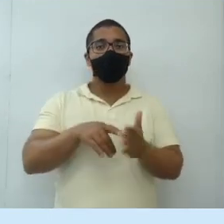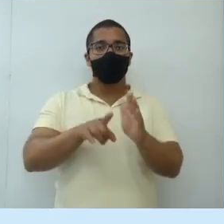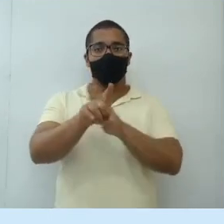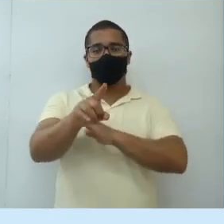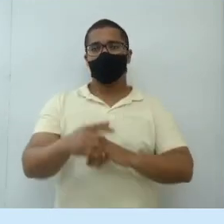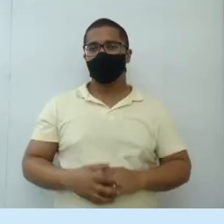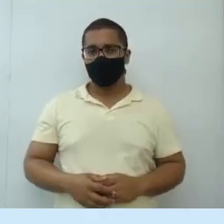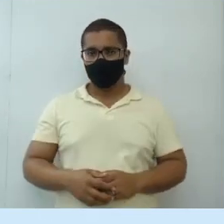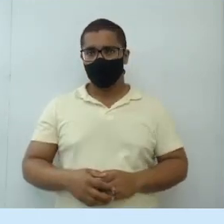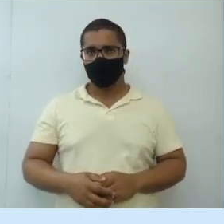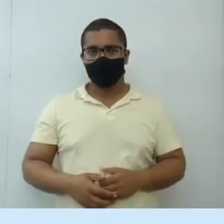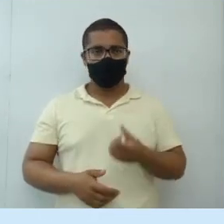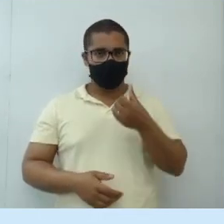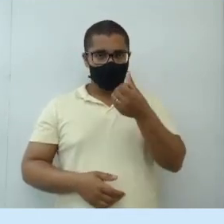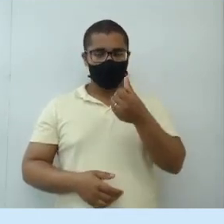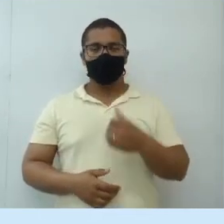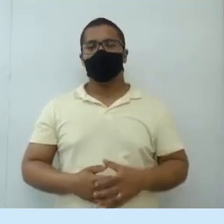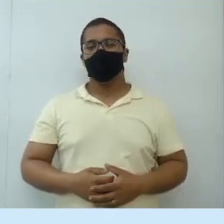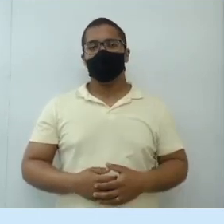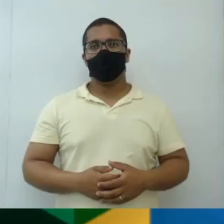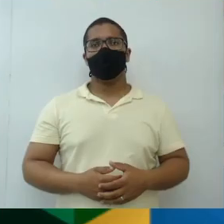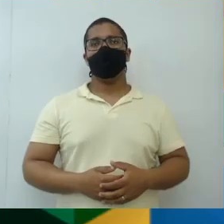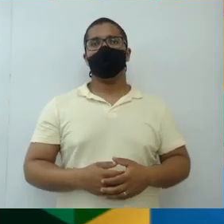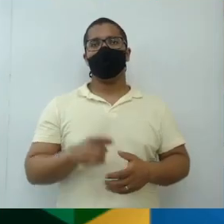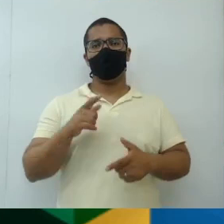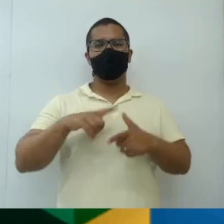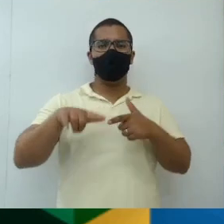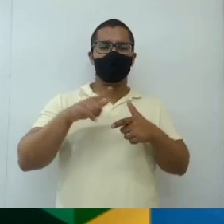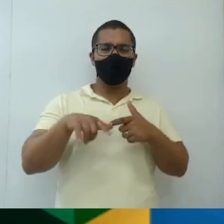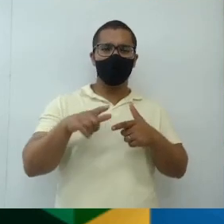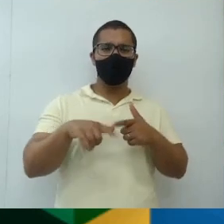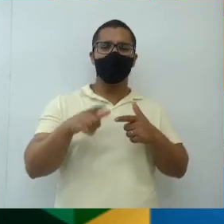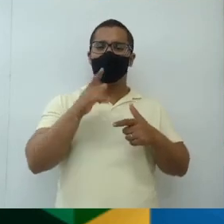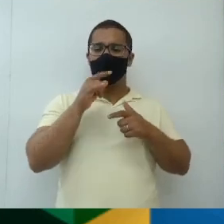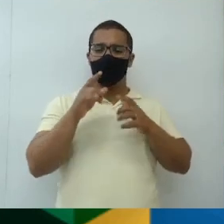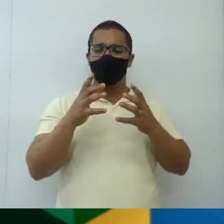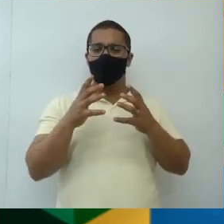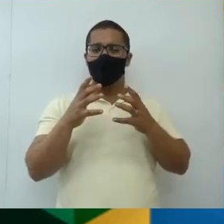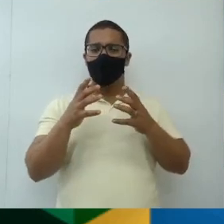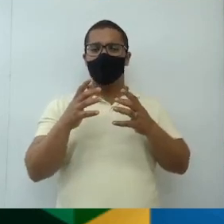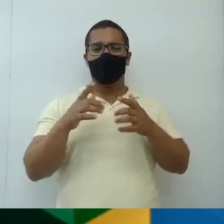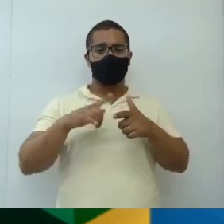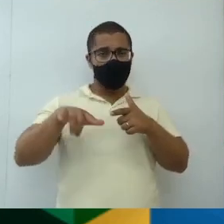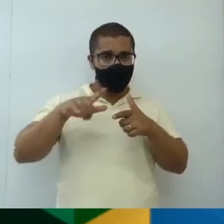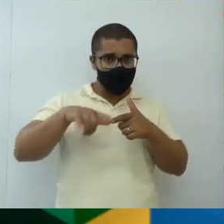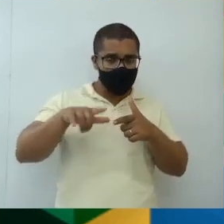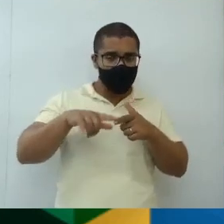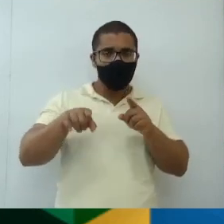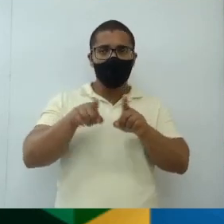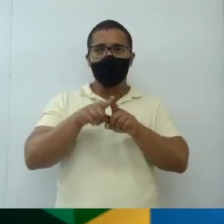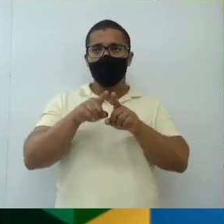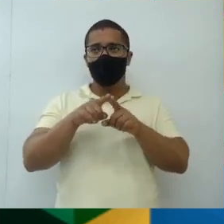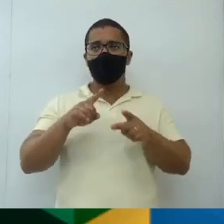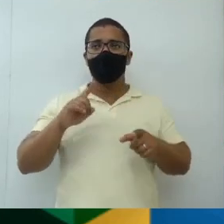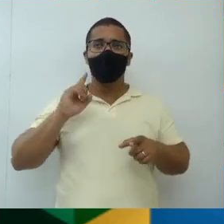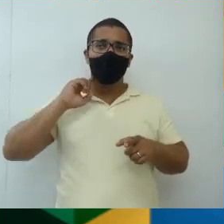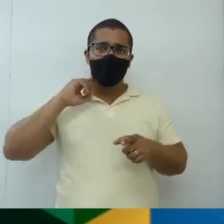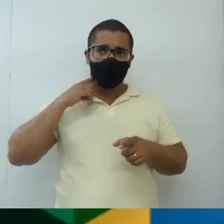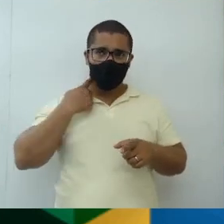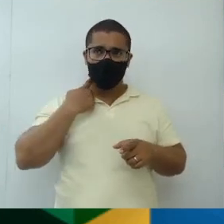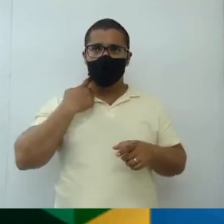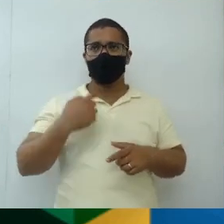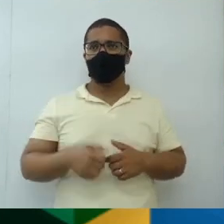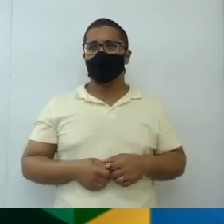questão seis crise e poluição das Águas no assunto também muito debatido aí durante 3º